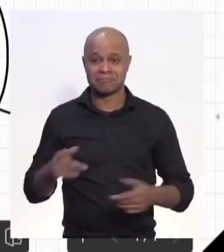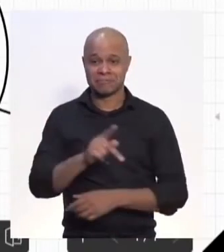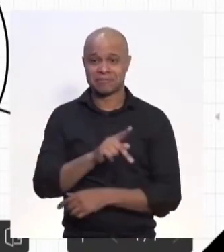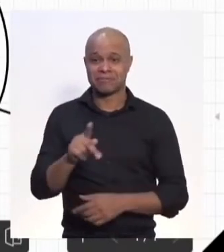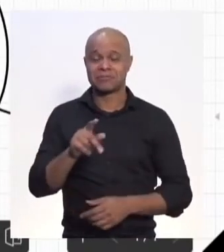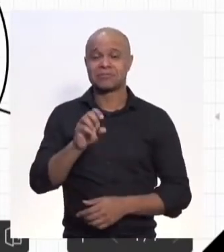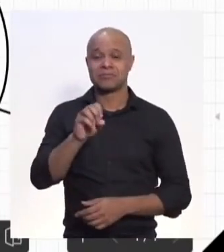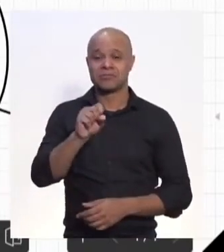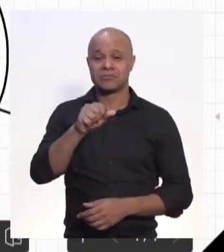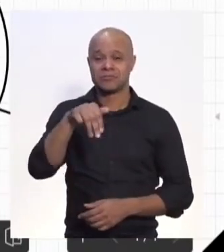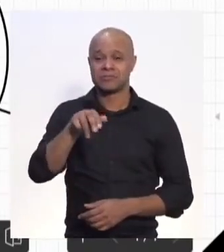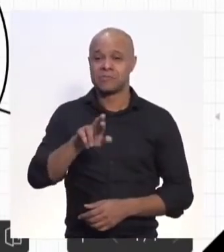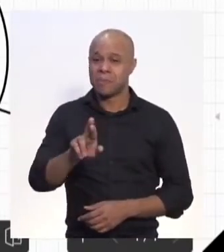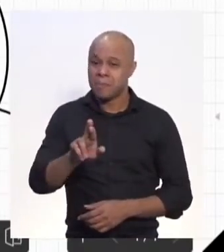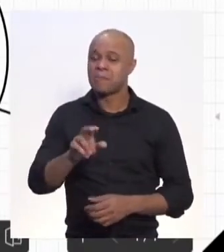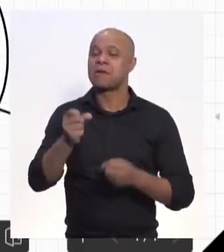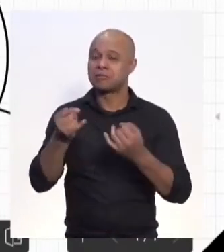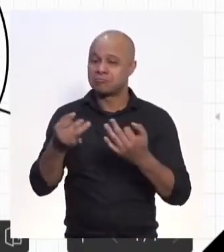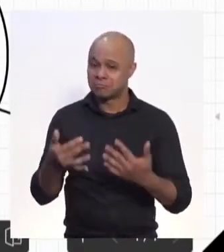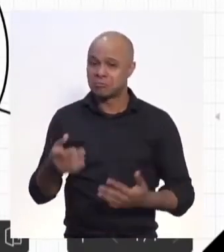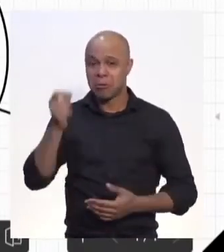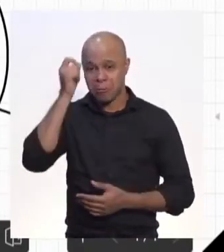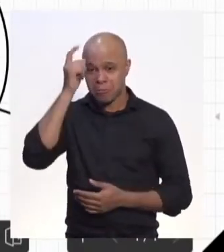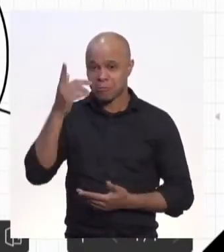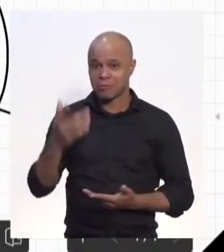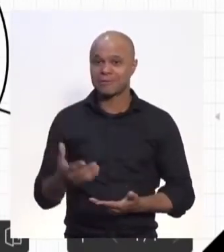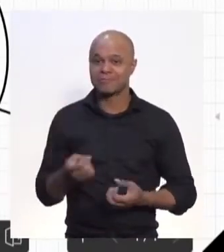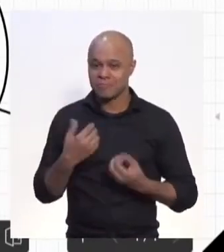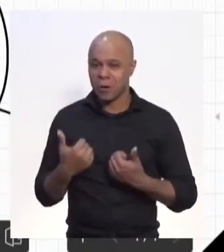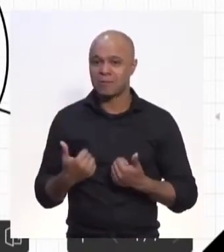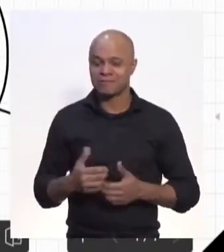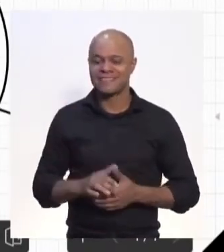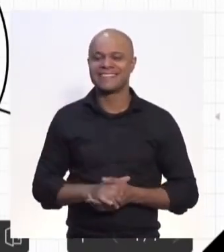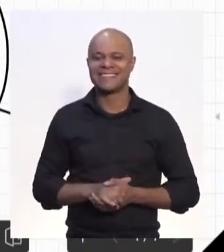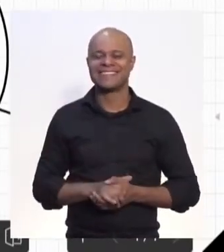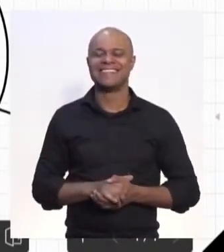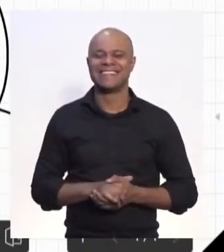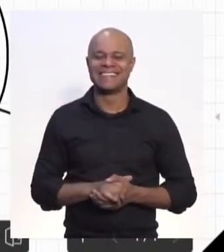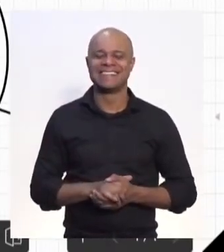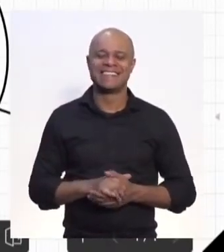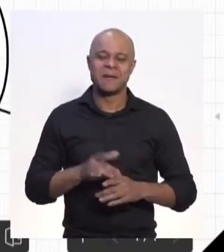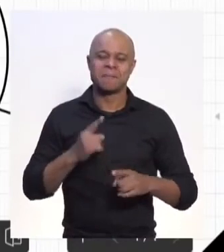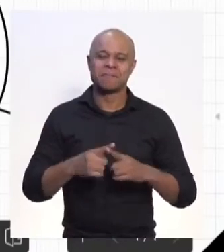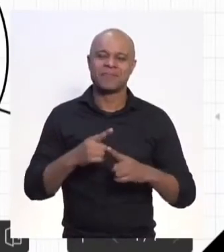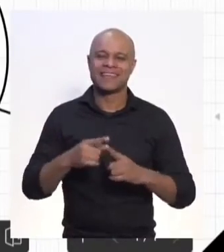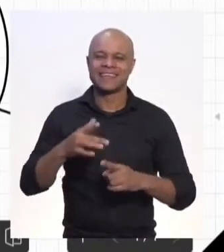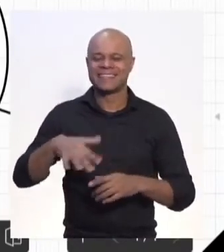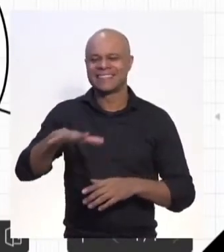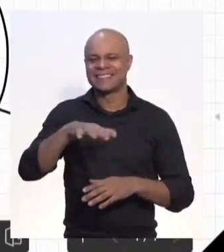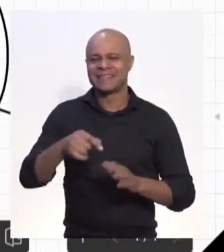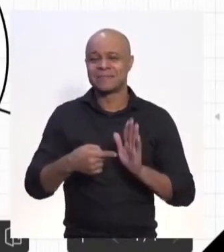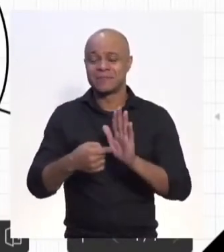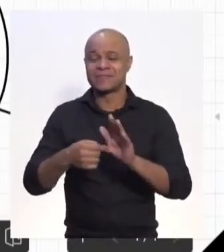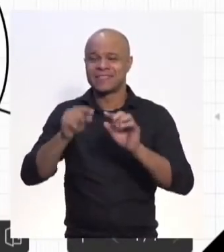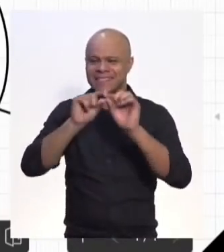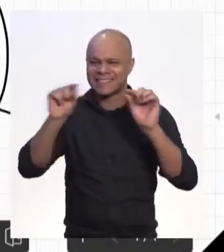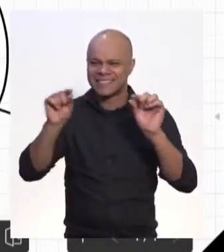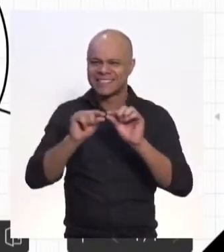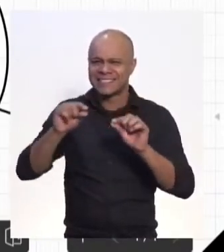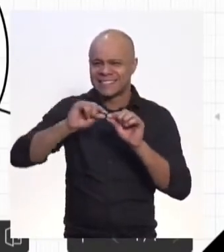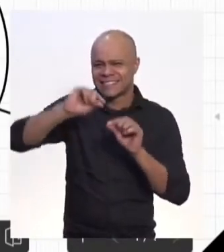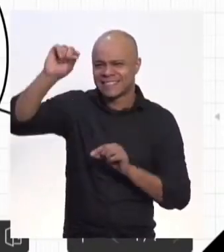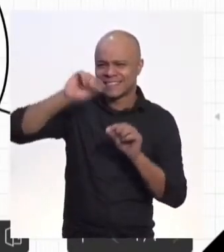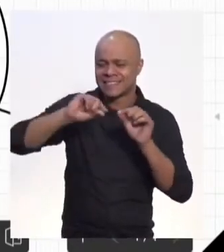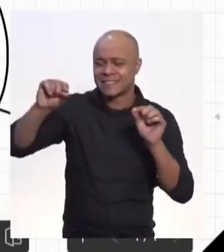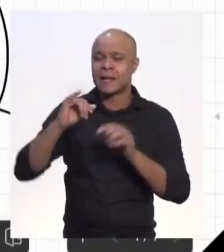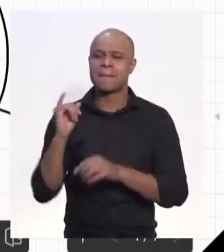Osmar também é cultura. É que a gente está falando dessa ideia de posicionamento, de linhas, longitudinal, diagonal. Acho que